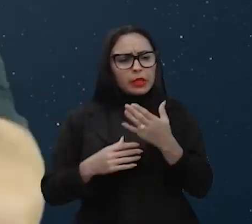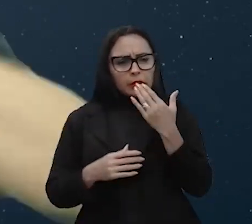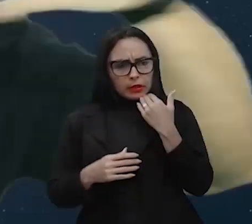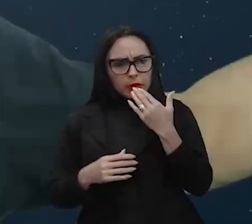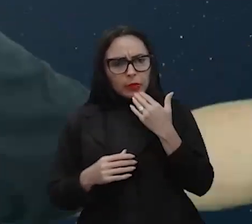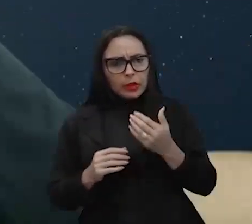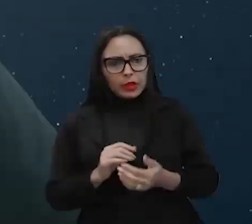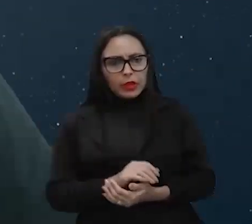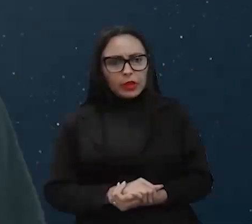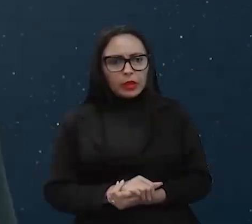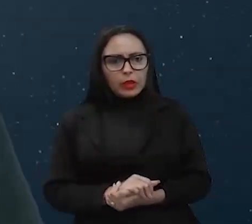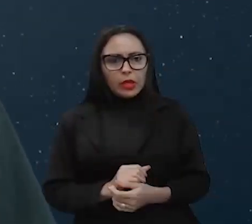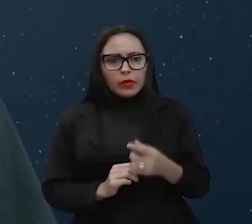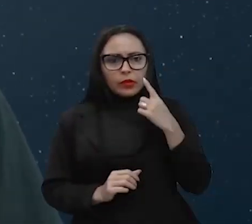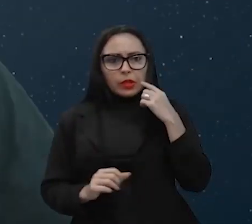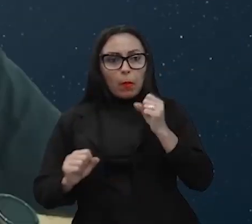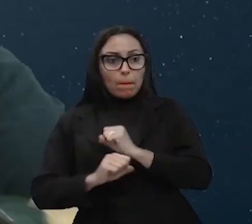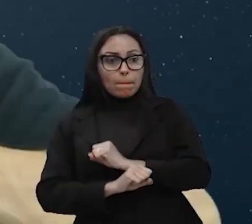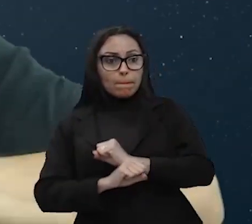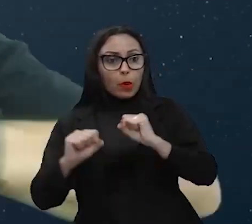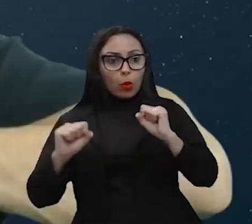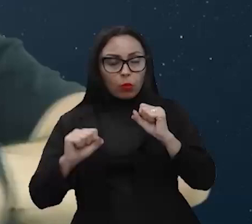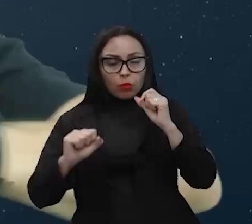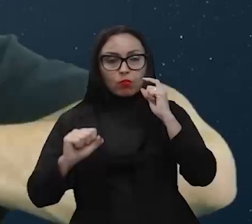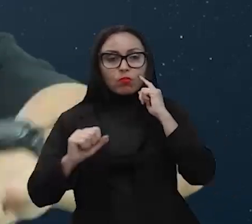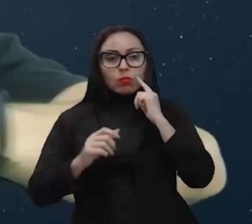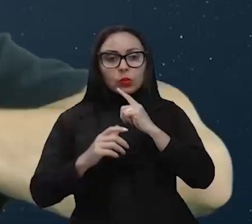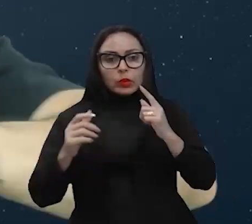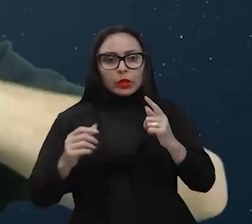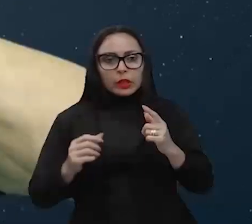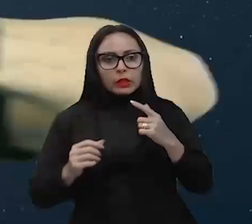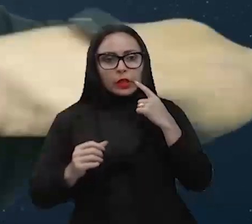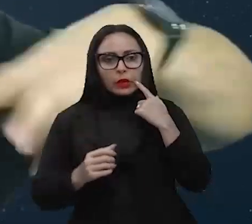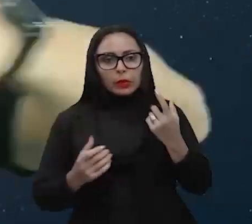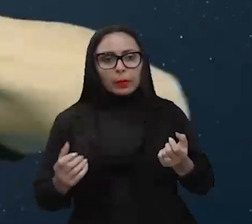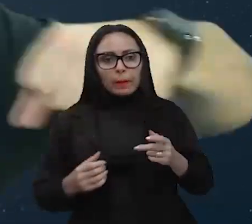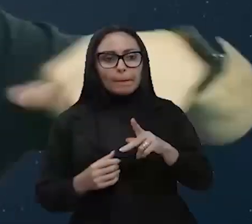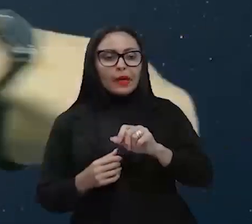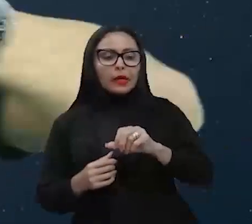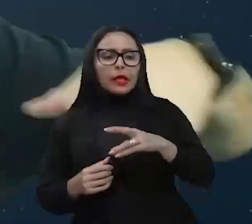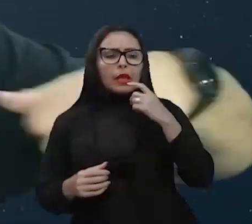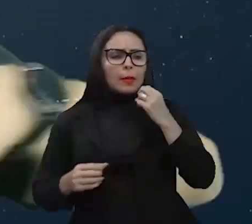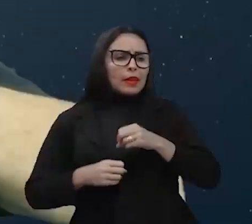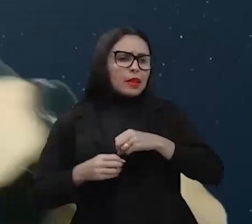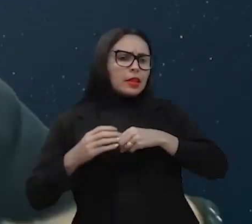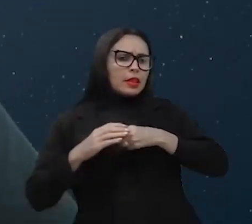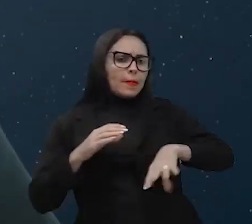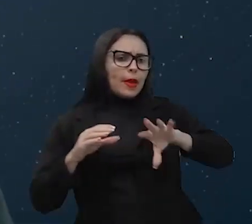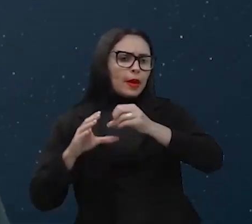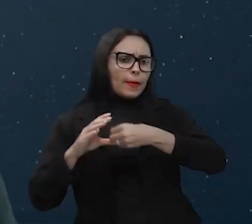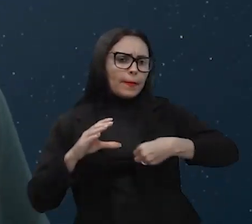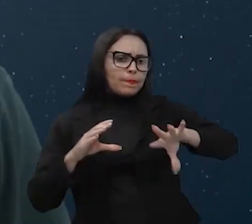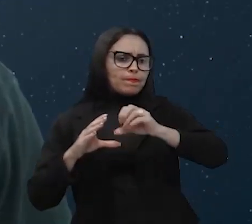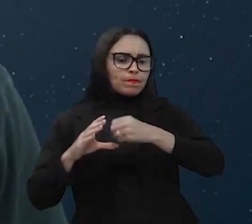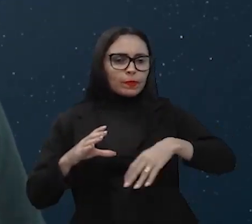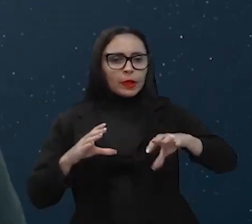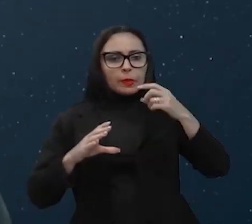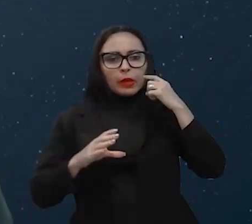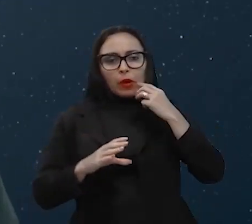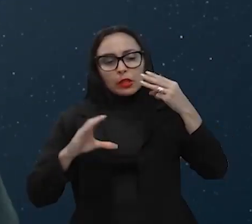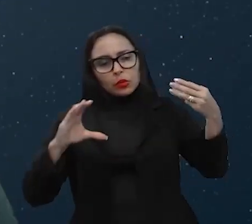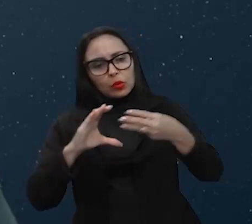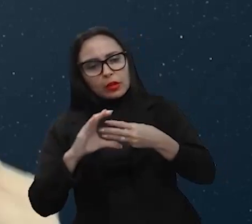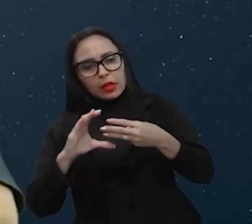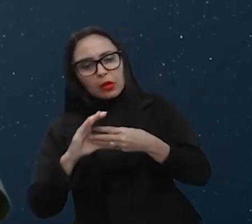uma bomba de glicose no seu corpo. O pâncreas começa a liberar insulina para ir guardando a glicose da alimentação. Então a gente diz